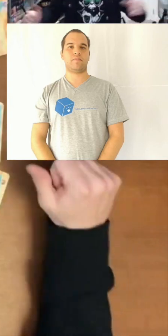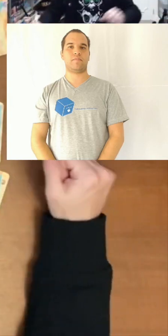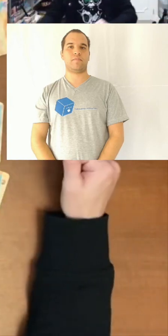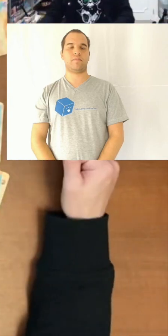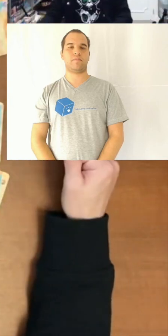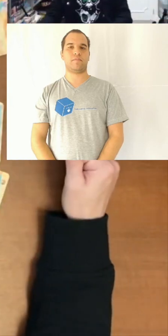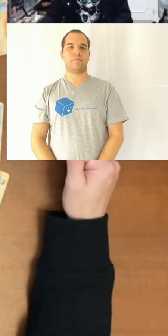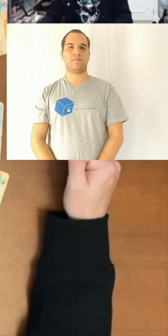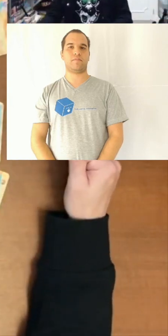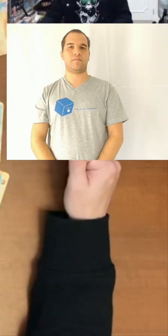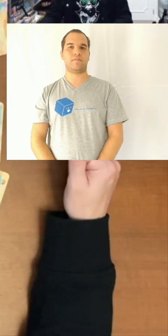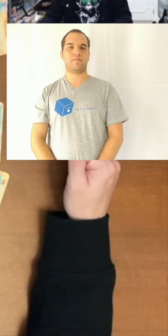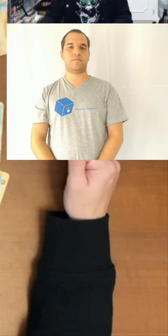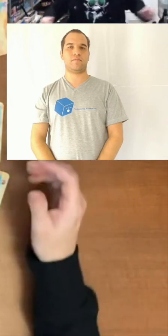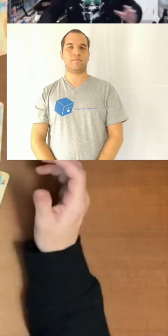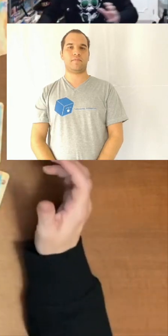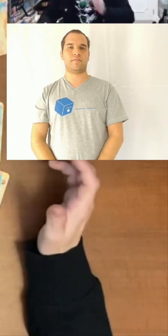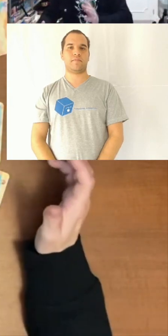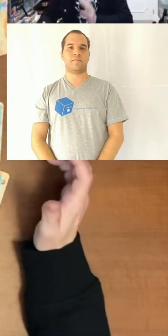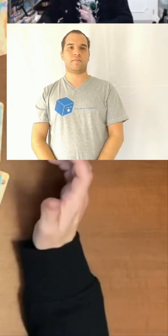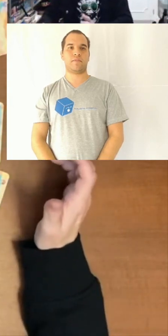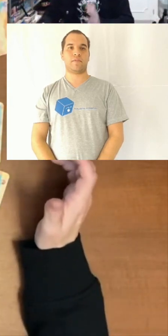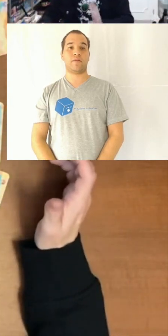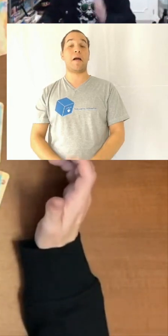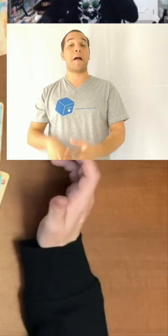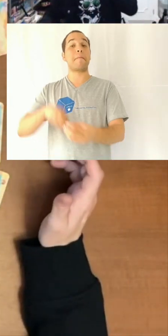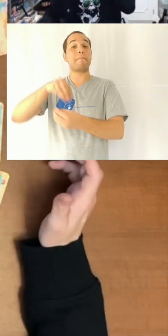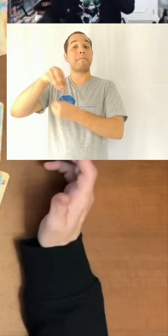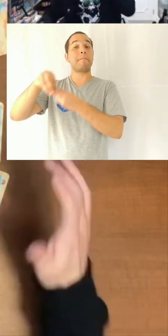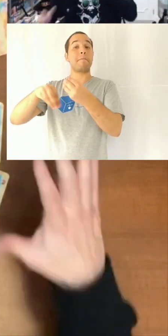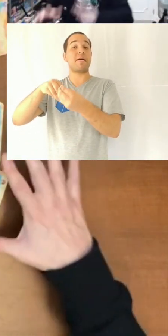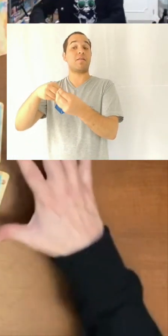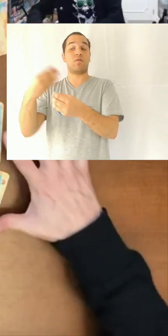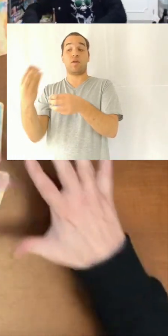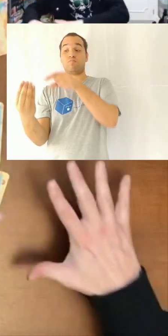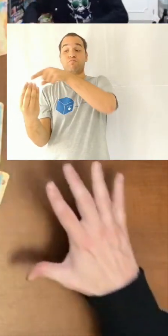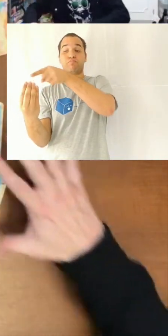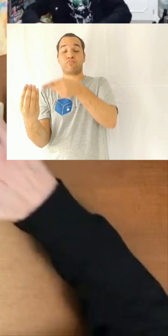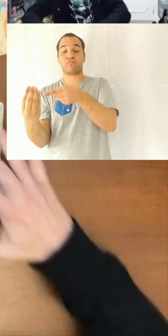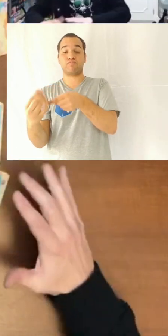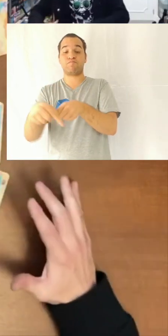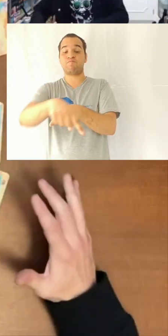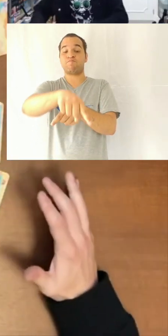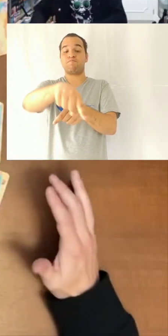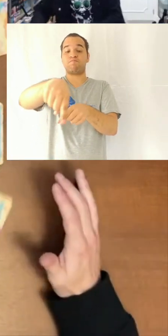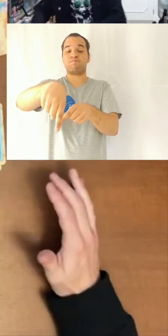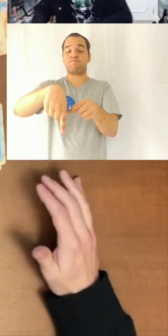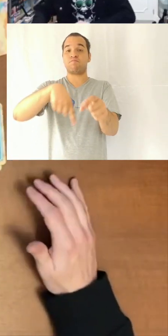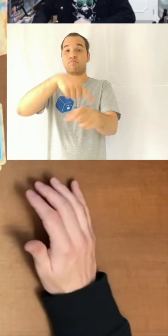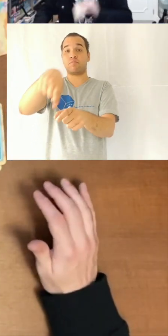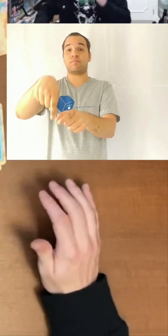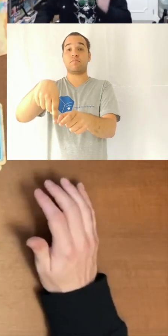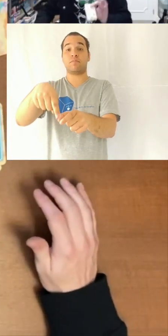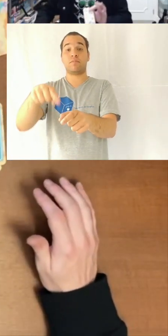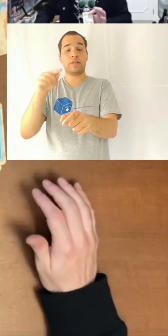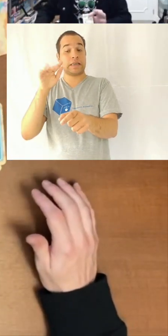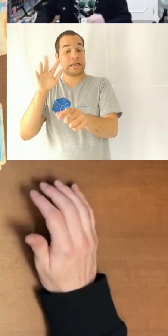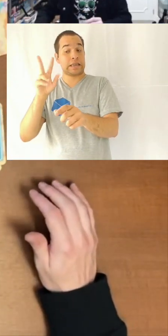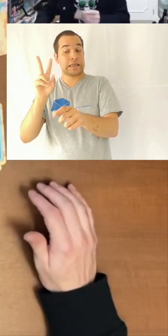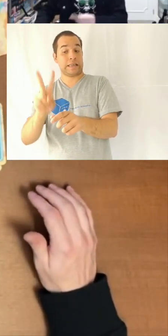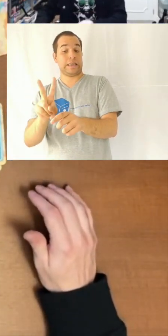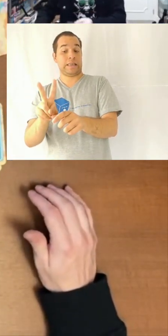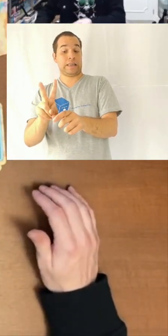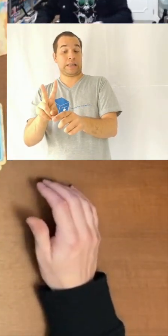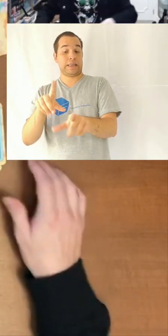demais jogadores terminarem a partida. Só que quando isso acontece, este jogador que saiu, digamos que eu tenha saído, aí ele vai ter que fazer uma coisa